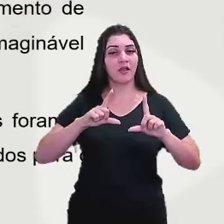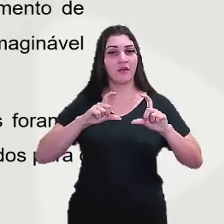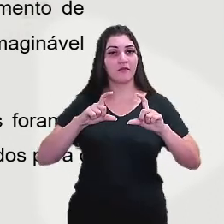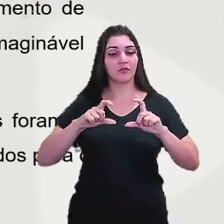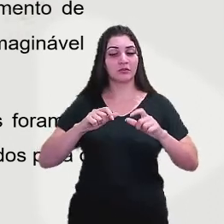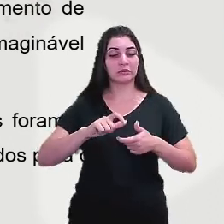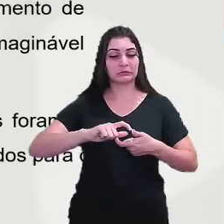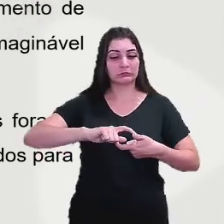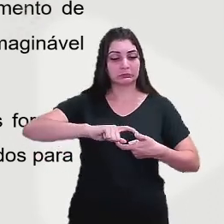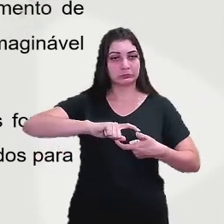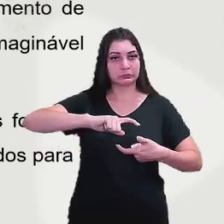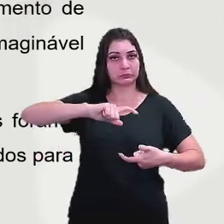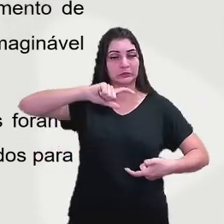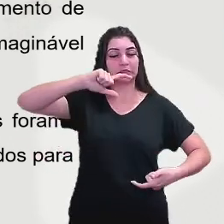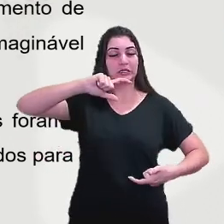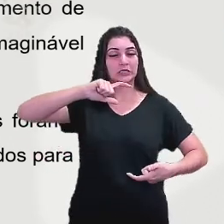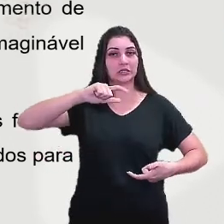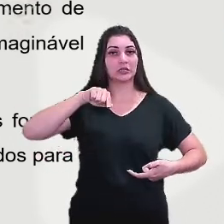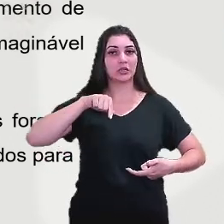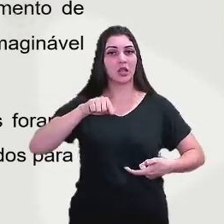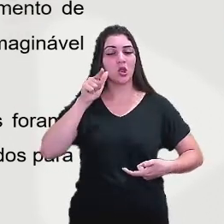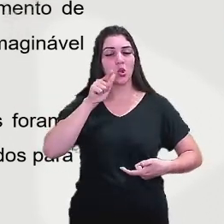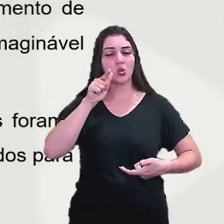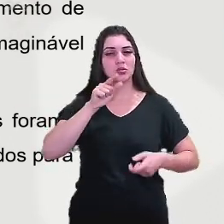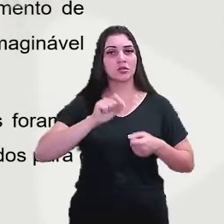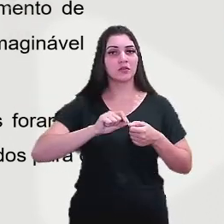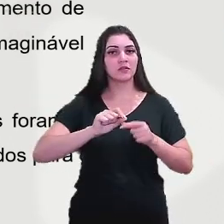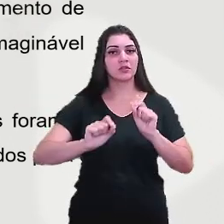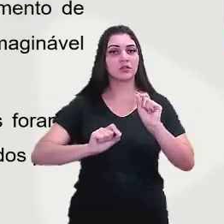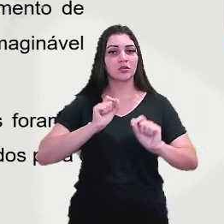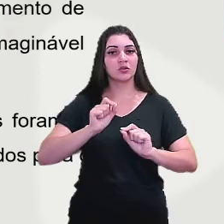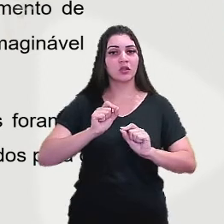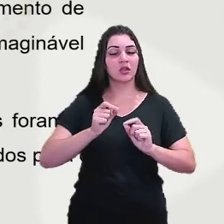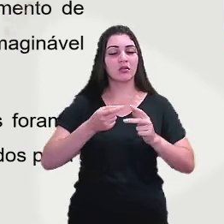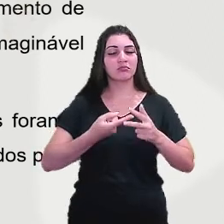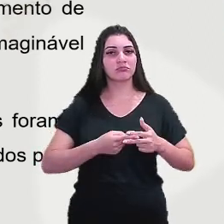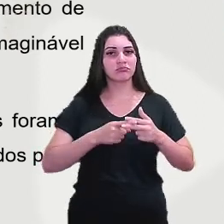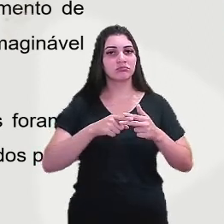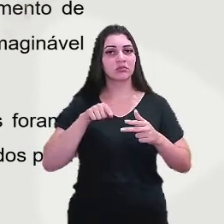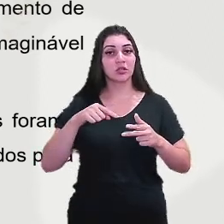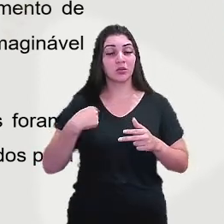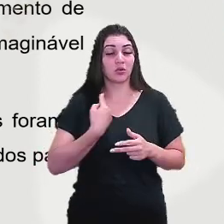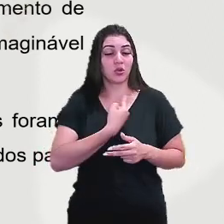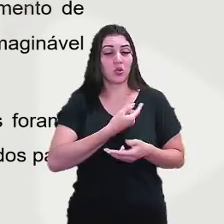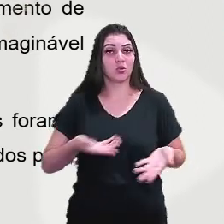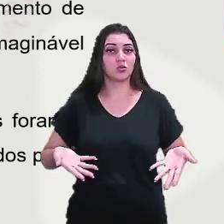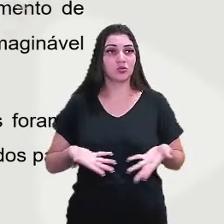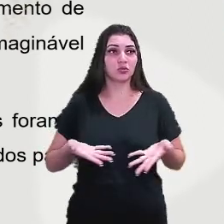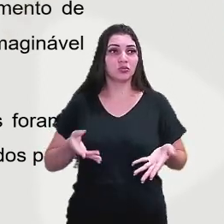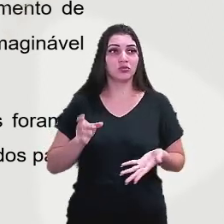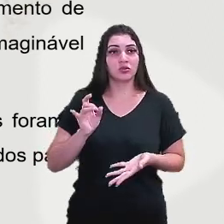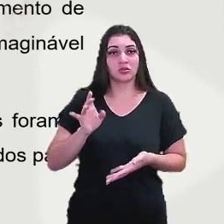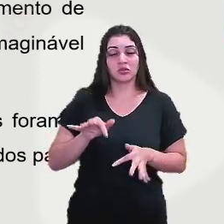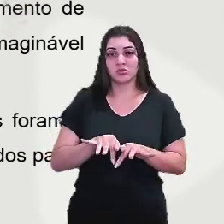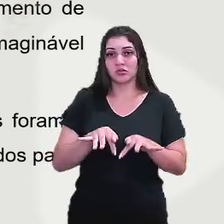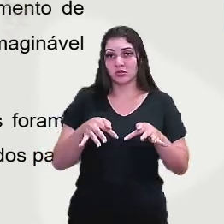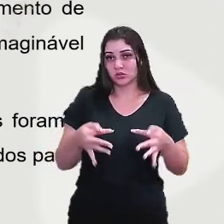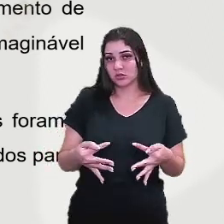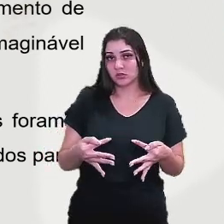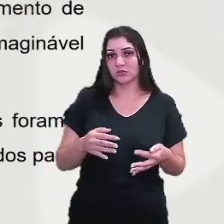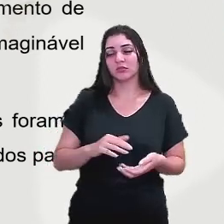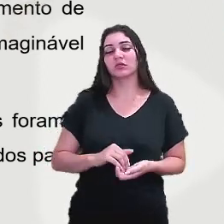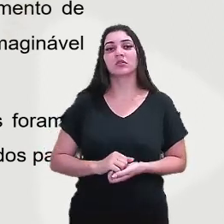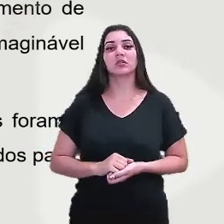extremamente grande, mas assim, ele conseguiria fazer as funções que para a gente hoje são funções